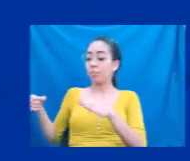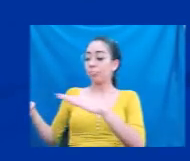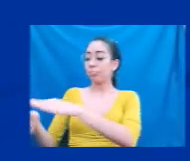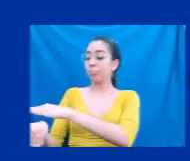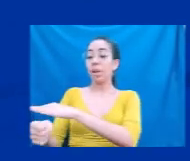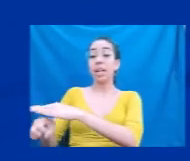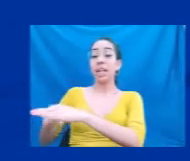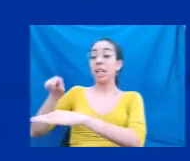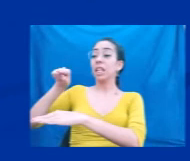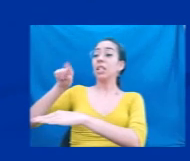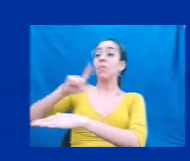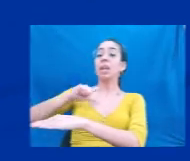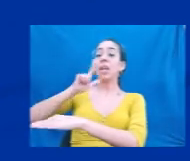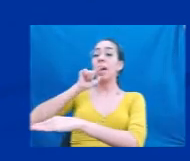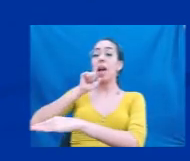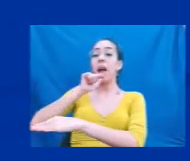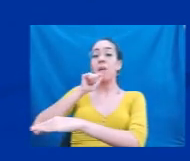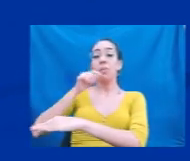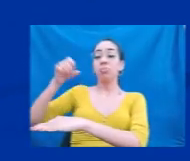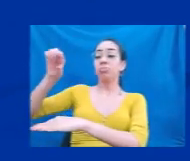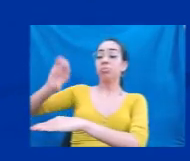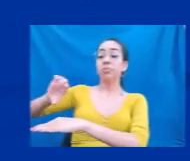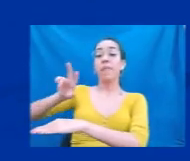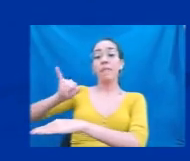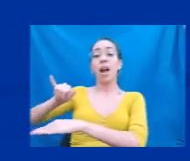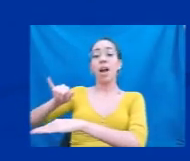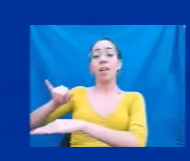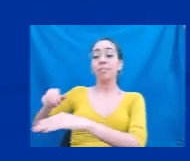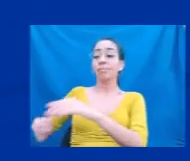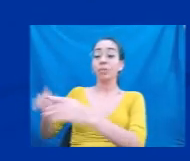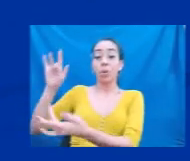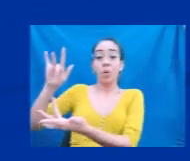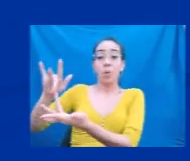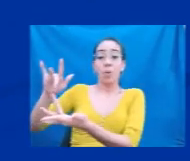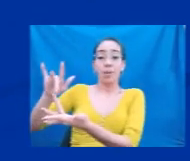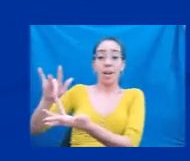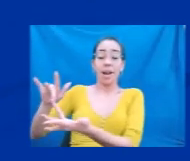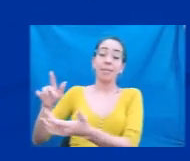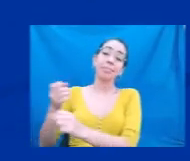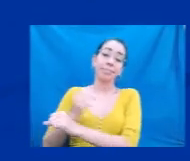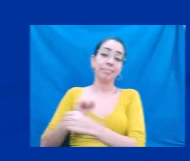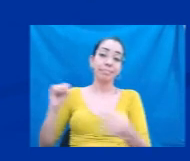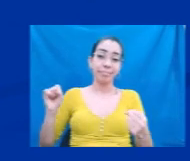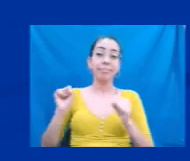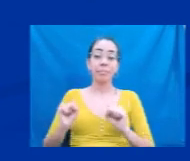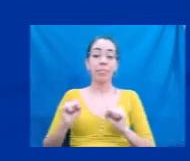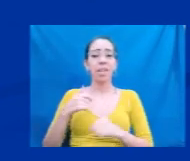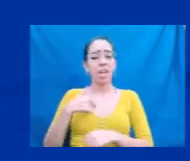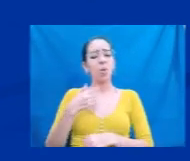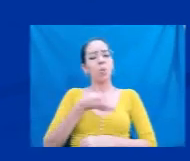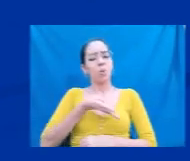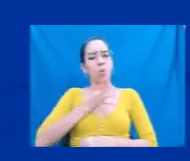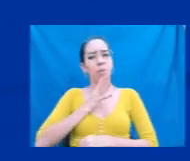vazamento. Então, se eu já sei, conheço essa característica dessa substância química, eu tenho que deixar essa substância química num